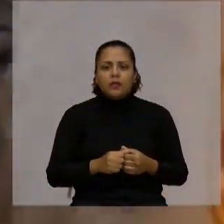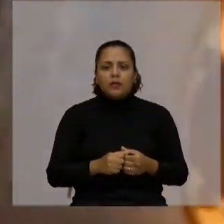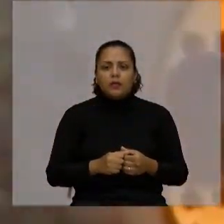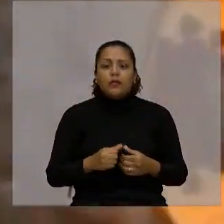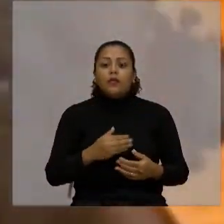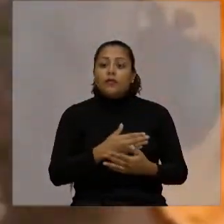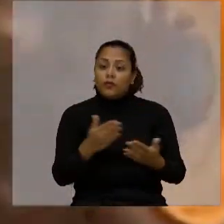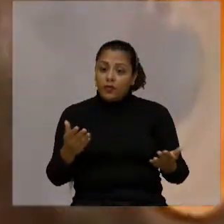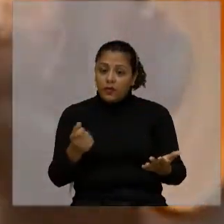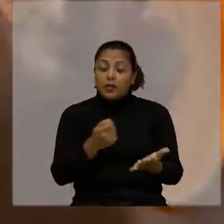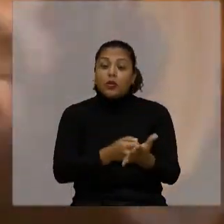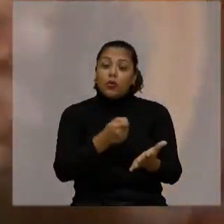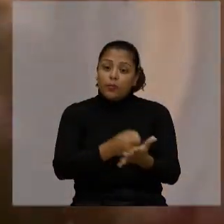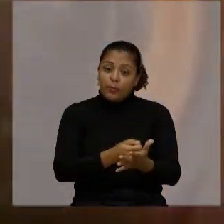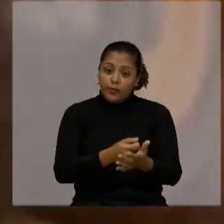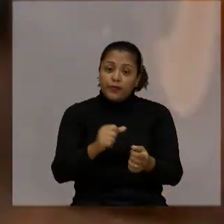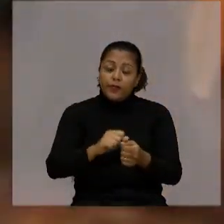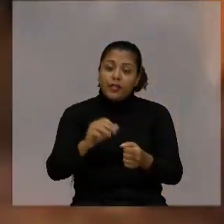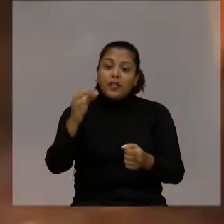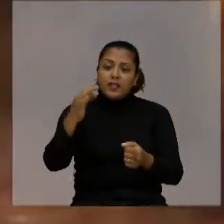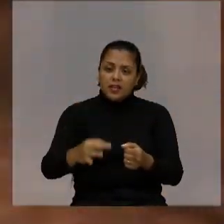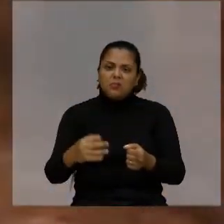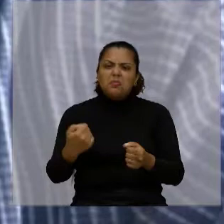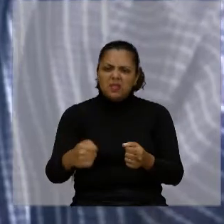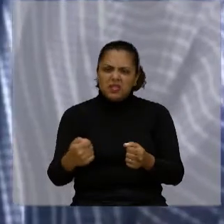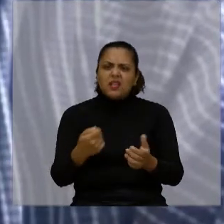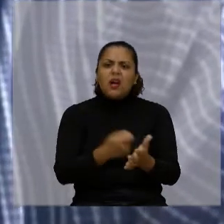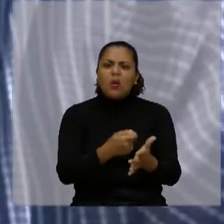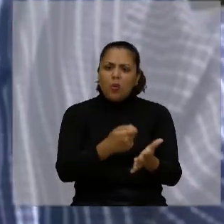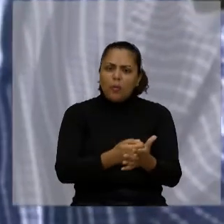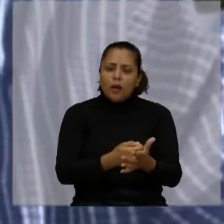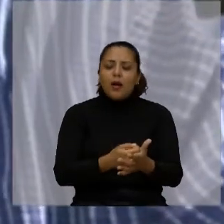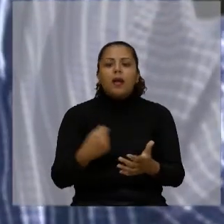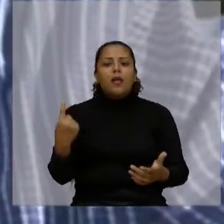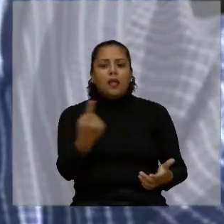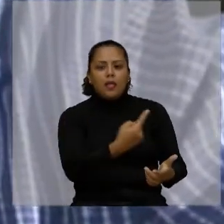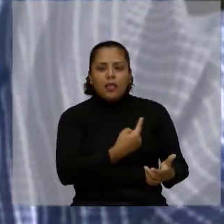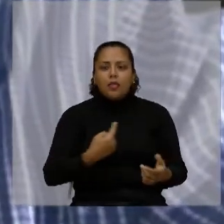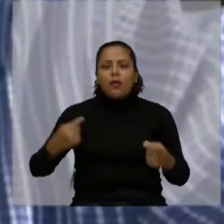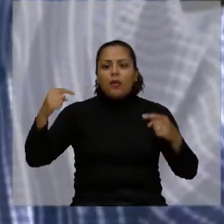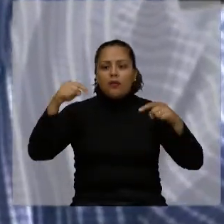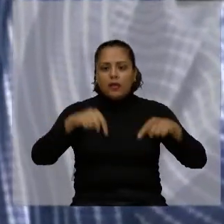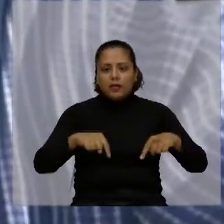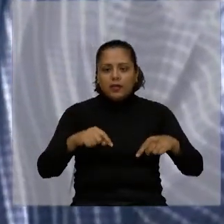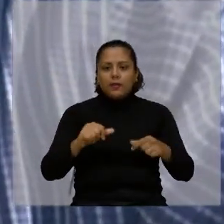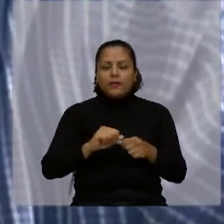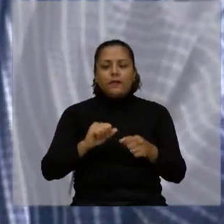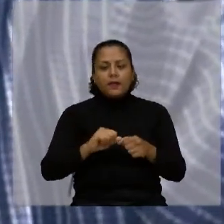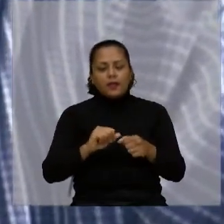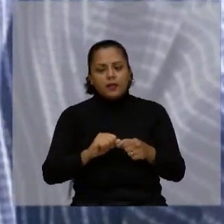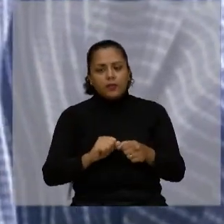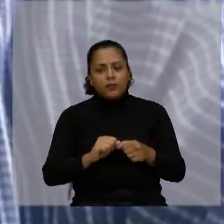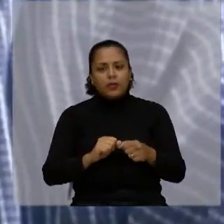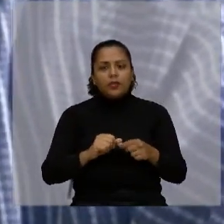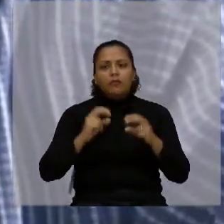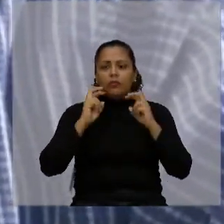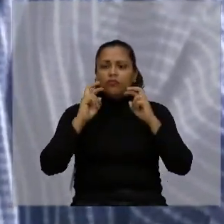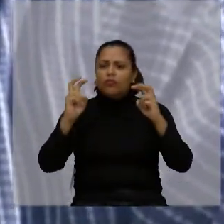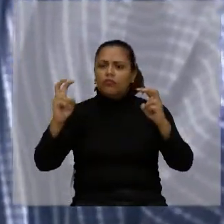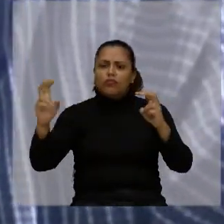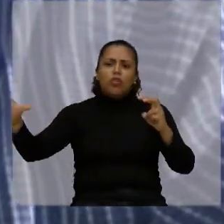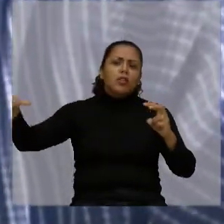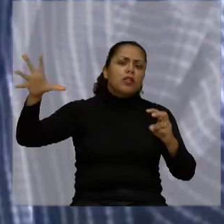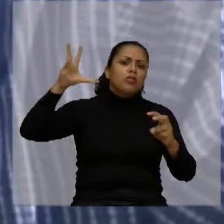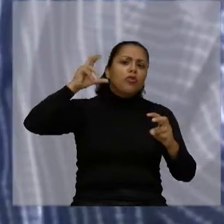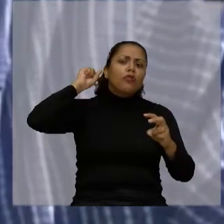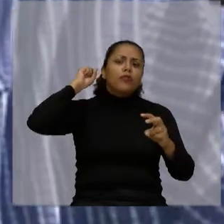cobrou, fez o correto, é isso mesmo, tem que cobrar, e nós estamos aqui para fazer com que a sua voz seja ouvida. Esse é o nosso